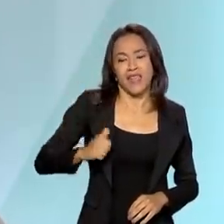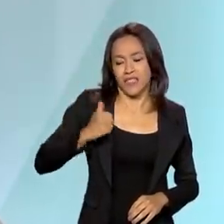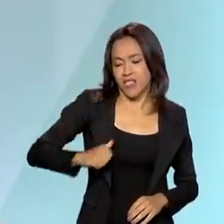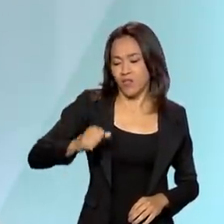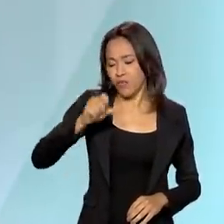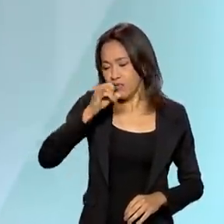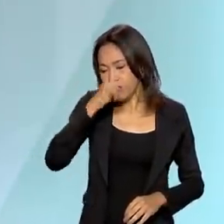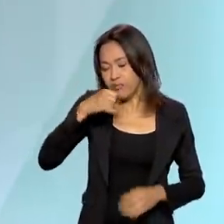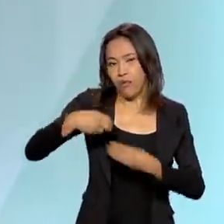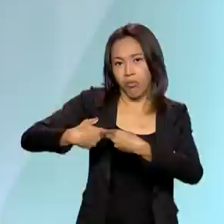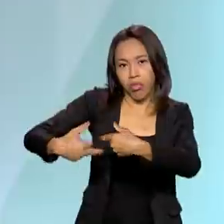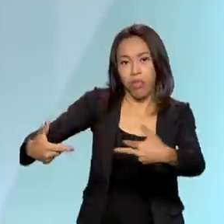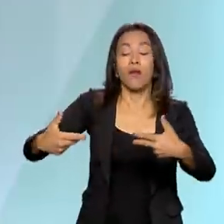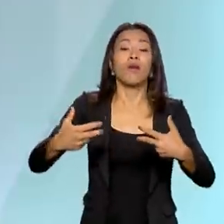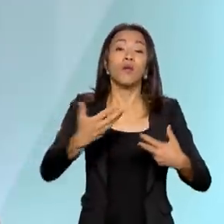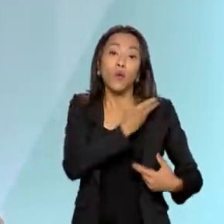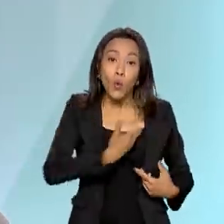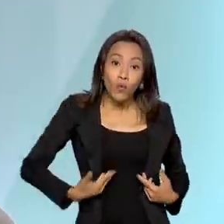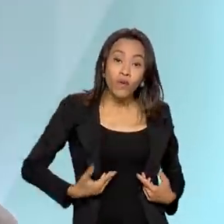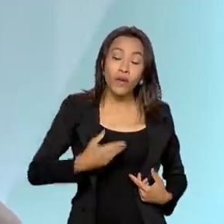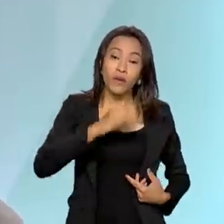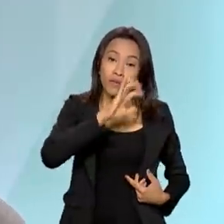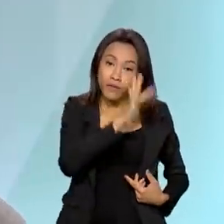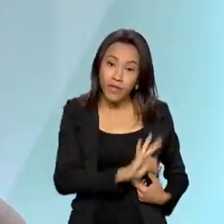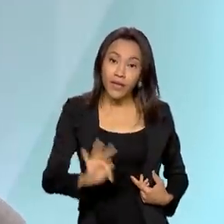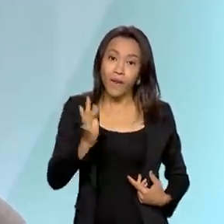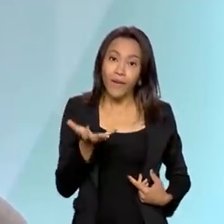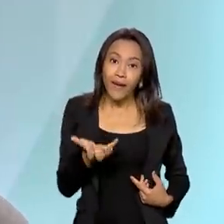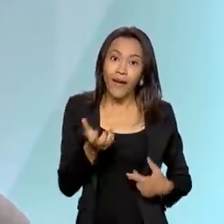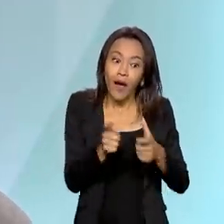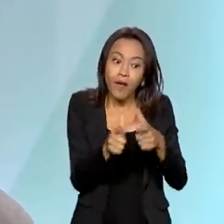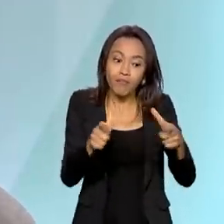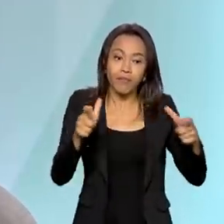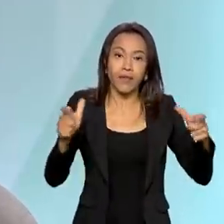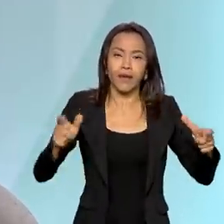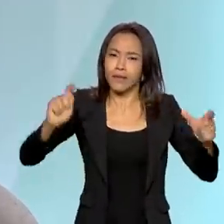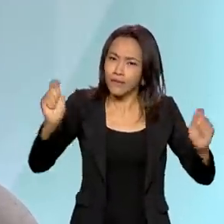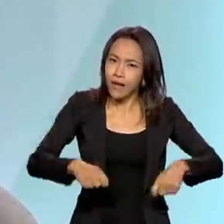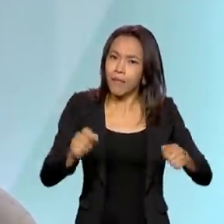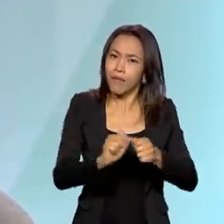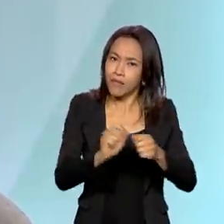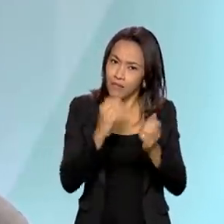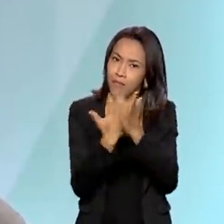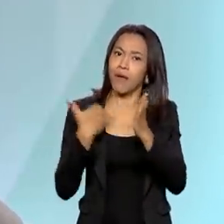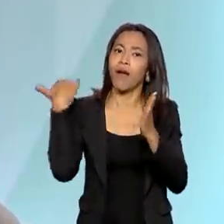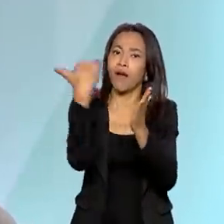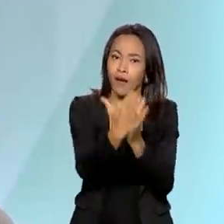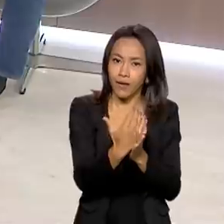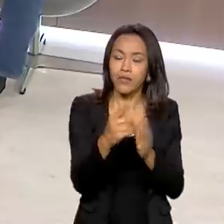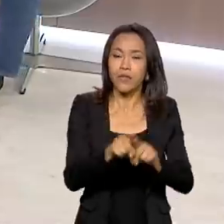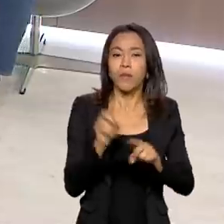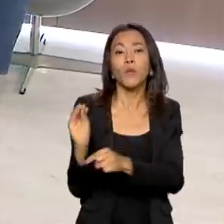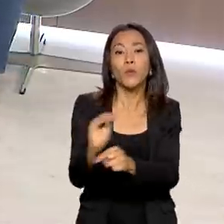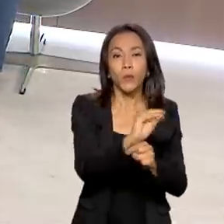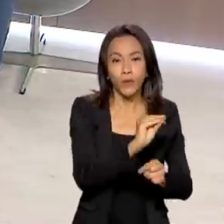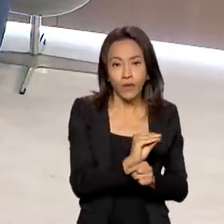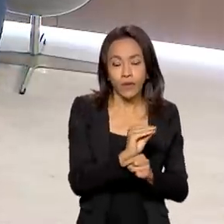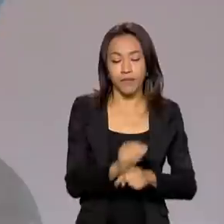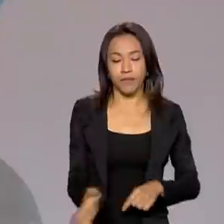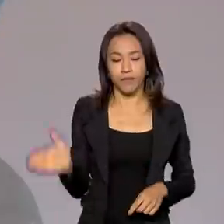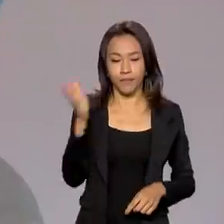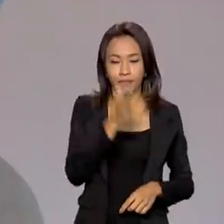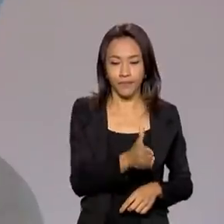o governo federal quer expandir isso. Expandir e mostrar ao mundo que nós podemos produzir ao mesmo tempo que preservar. Para